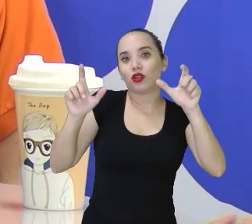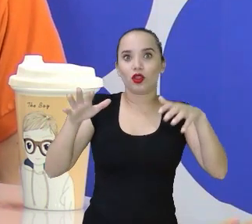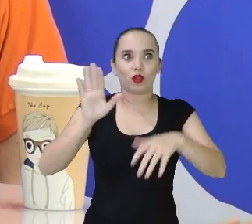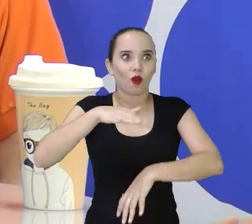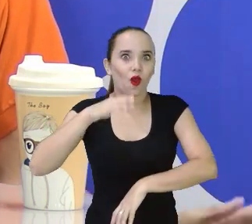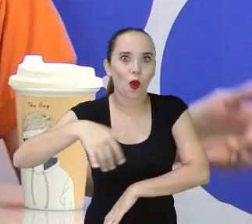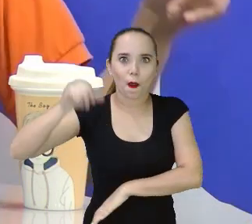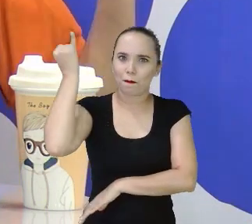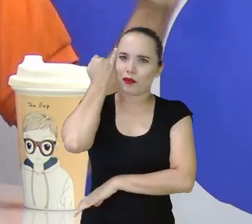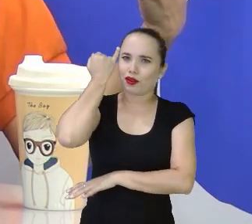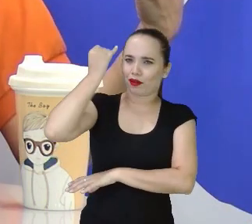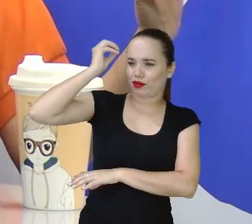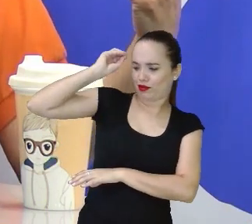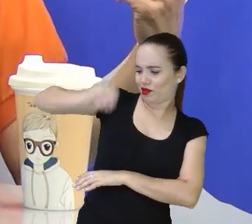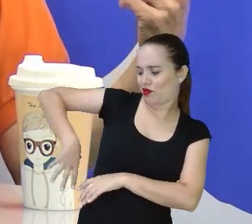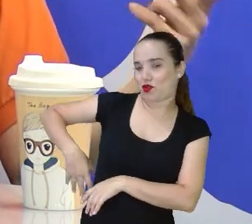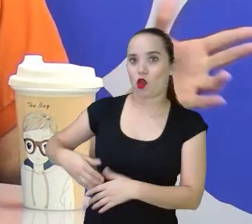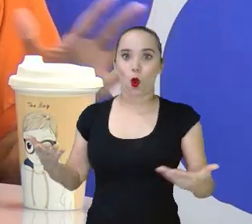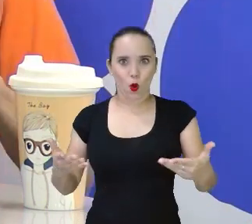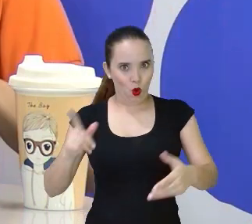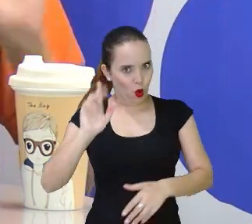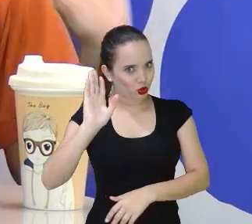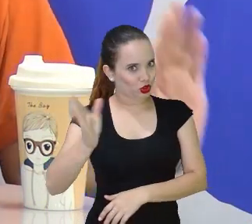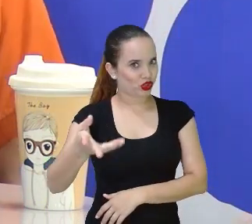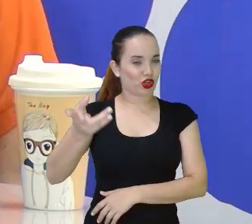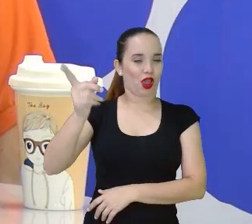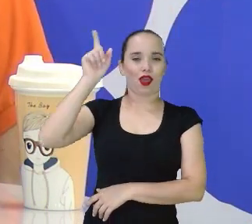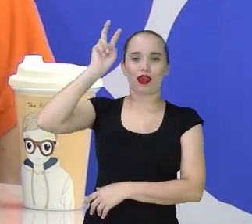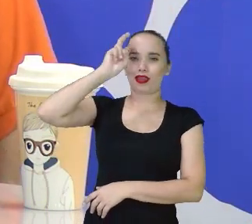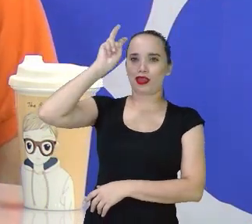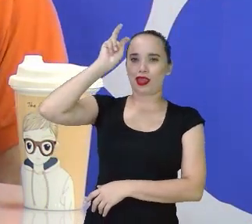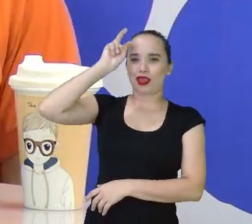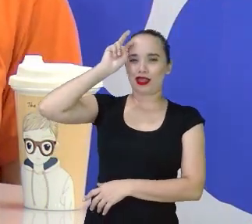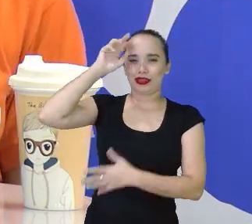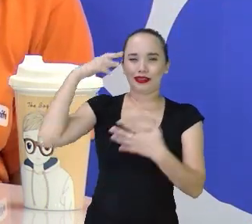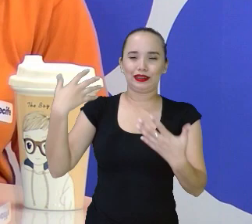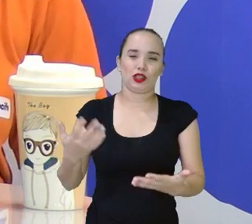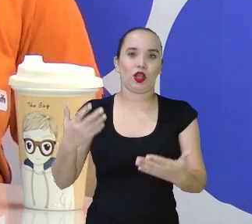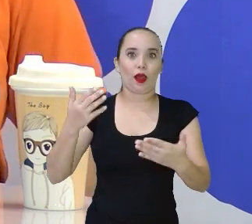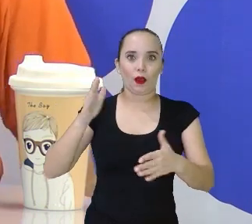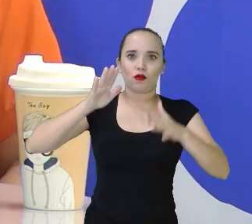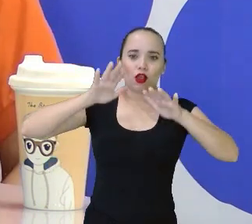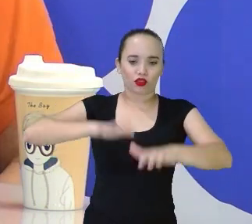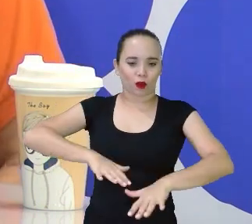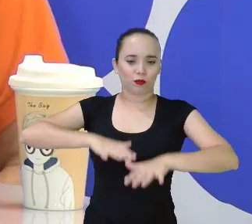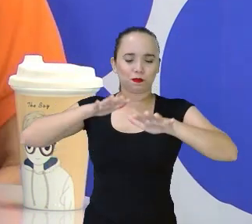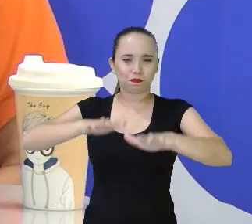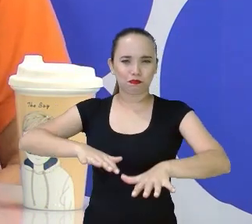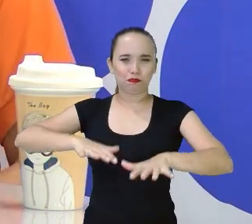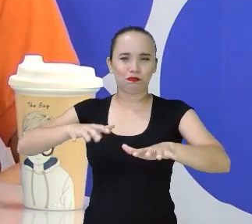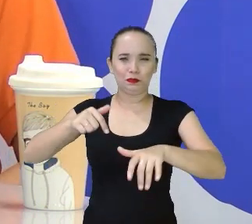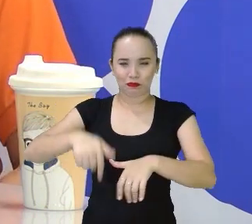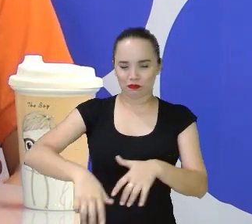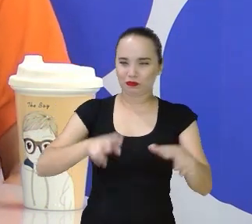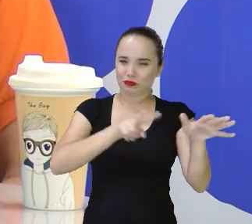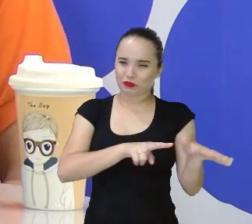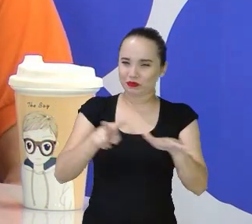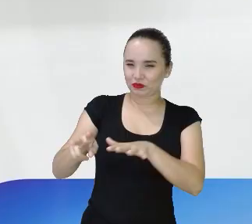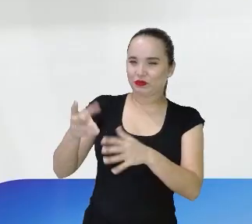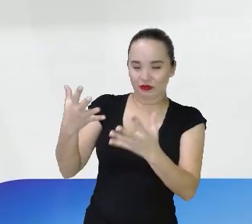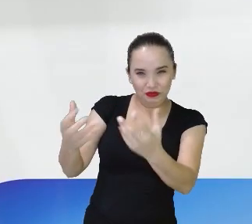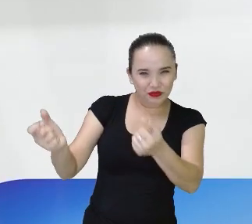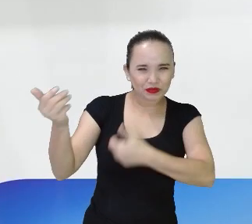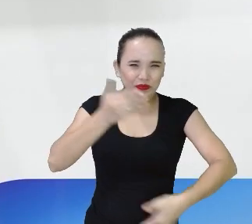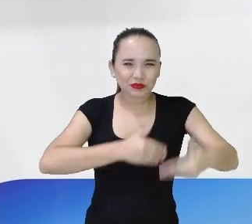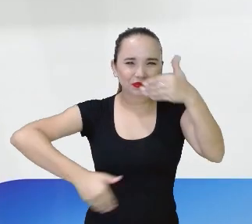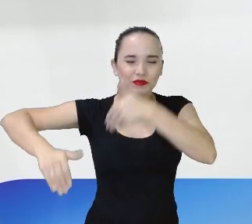quinta-feira, viu? Ah, já é quinta, né? Então já deve estar no ritmo bom da semana. Vamos embora participar mais. Mas